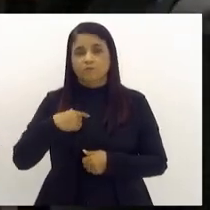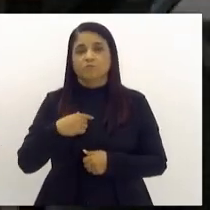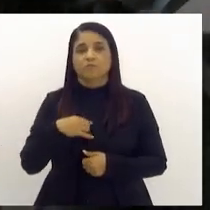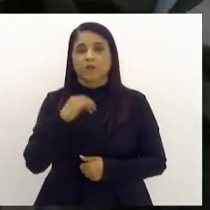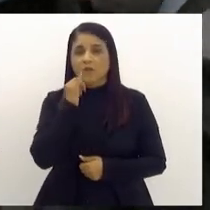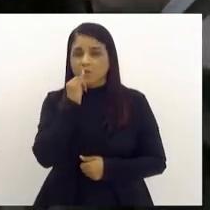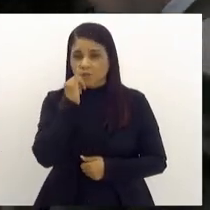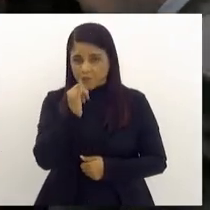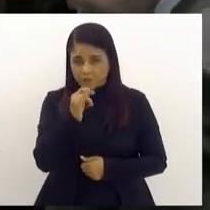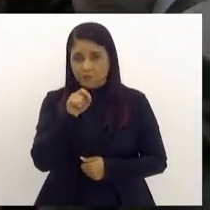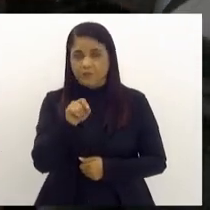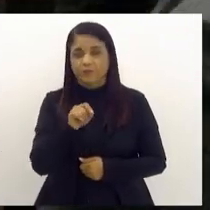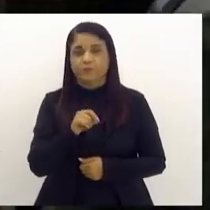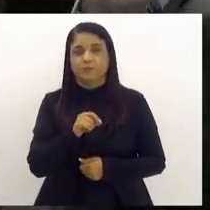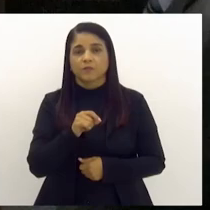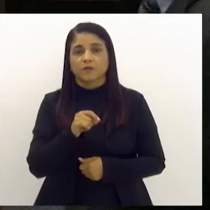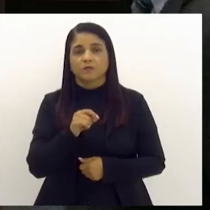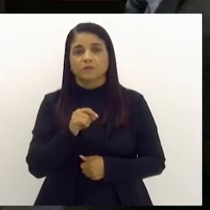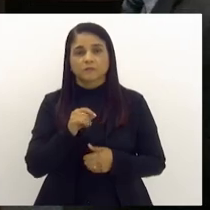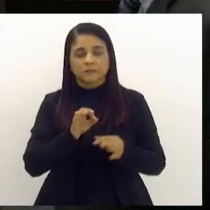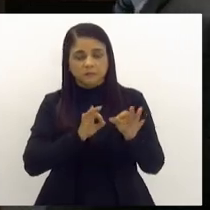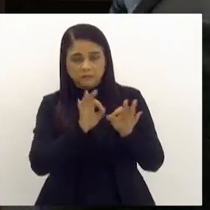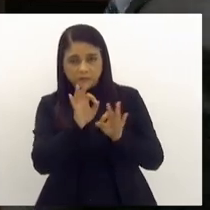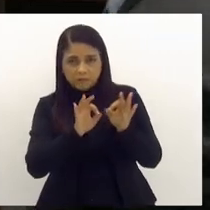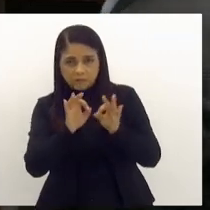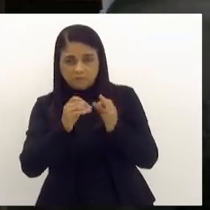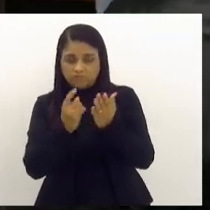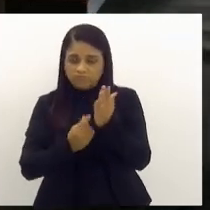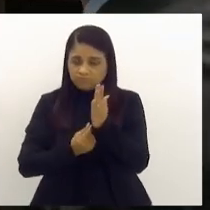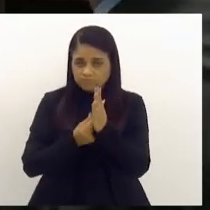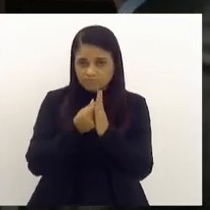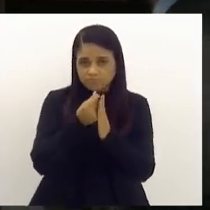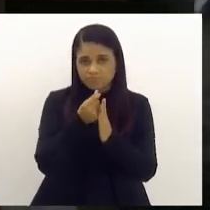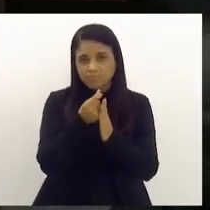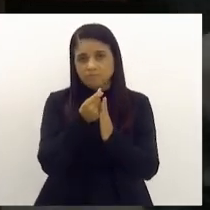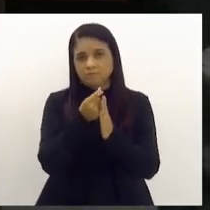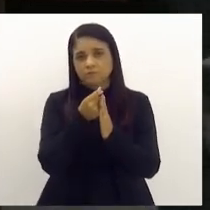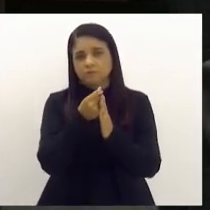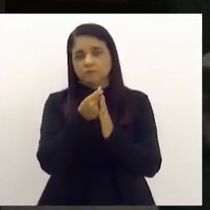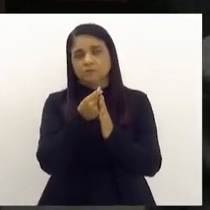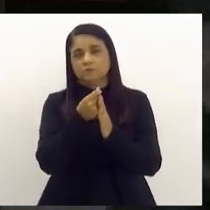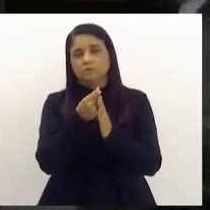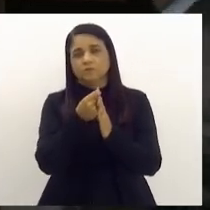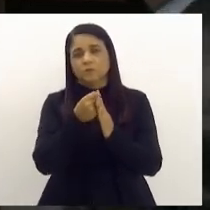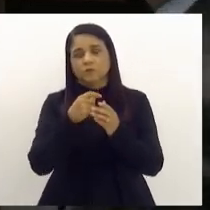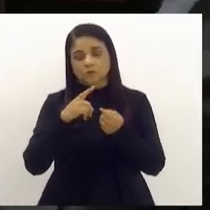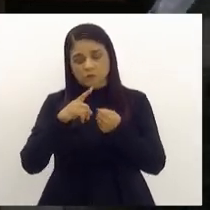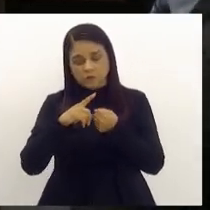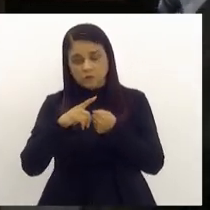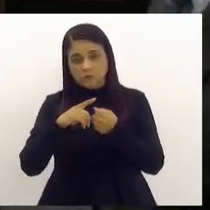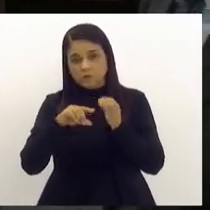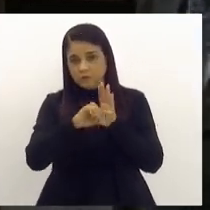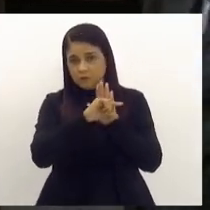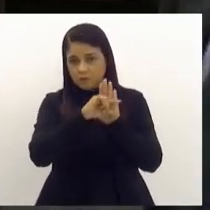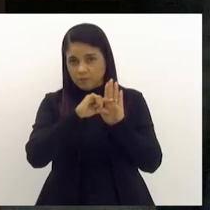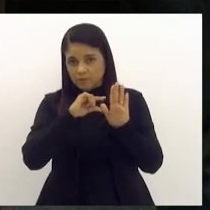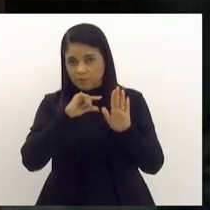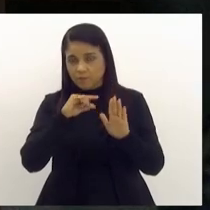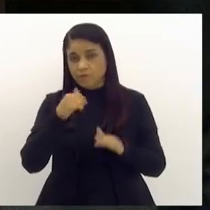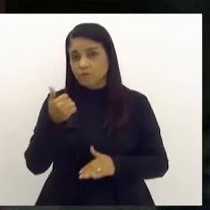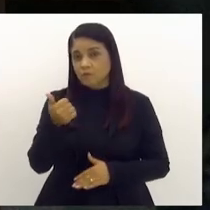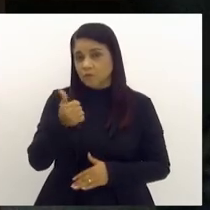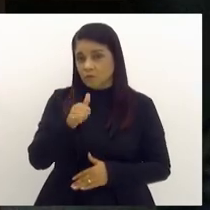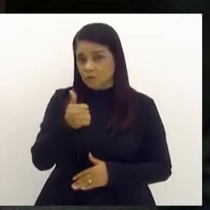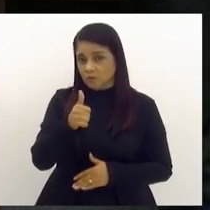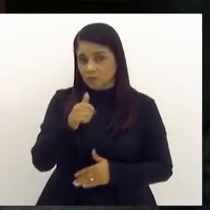parágrafo 13. As programações orçamentárias previstas no parágrafo 11 deste artigo